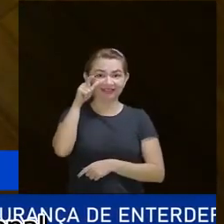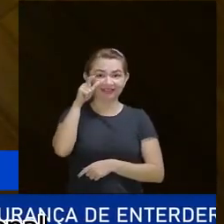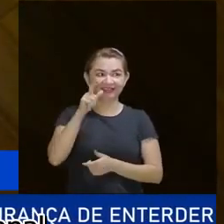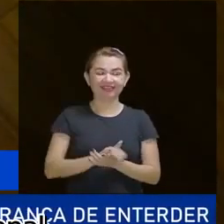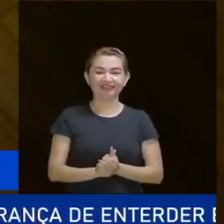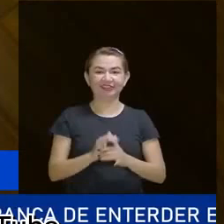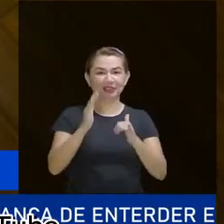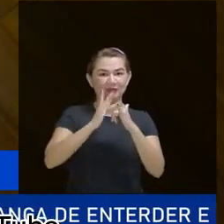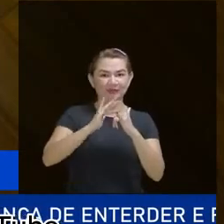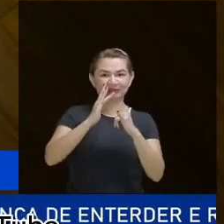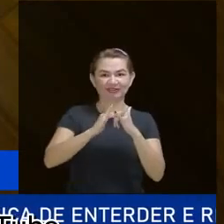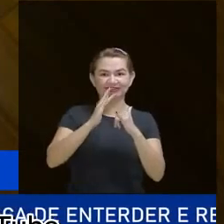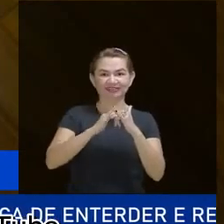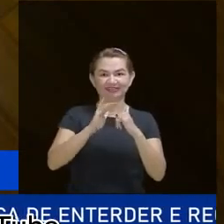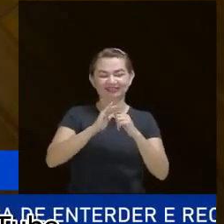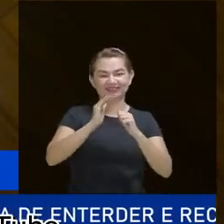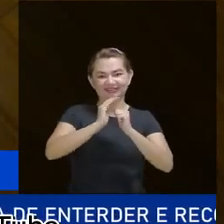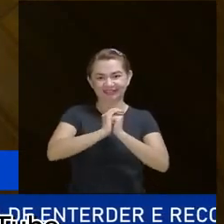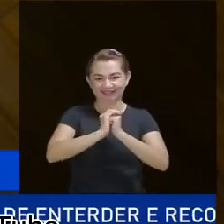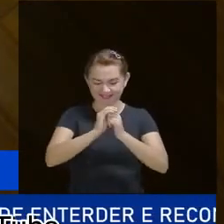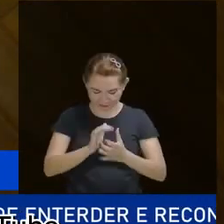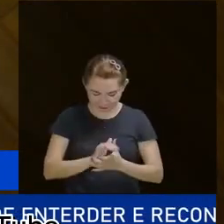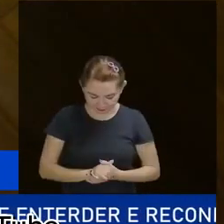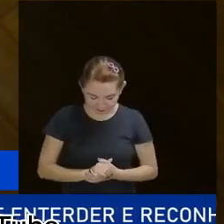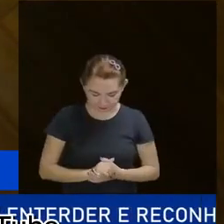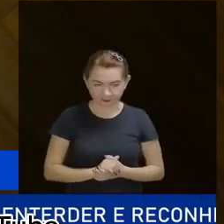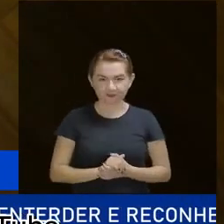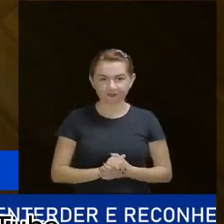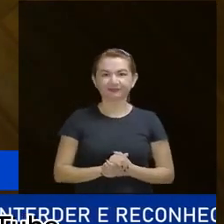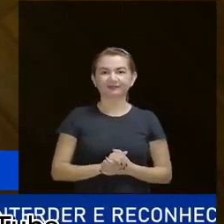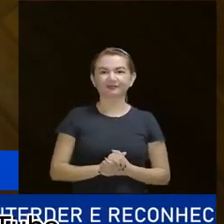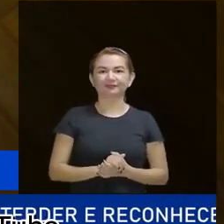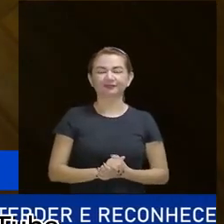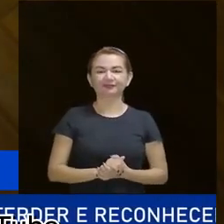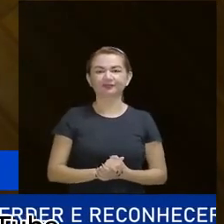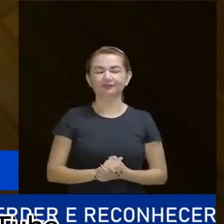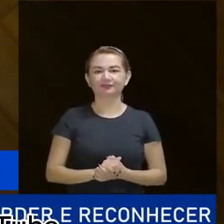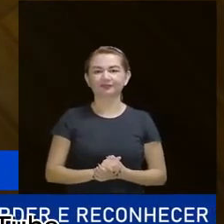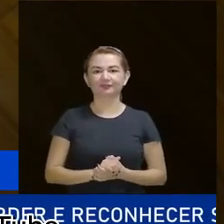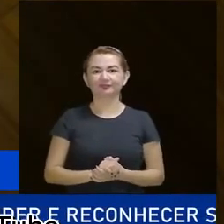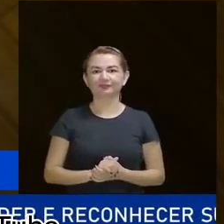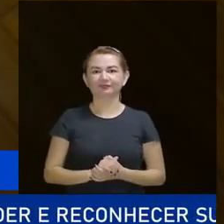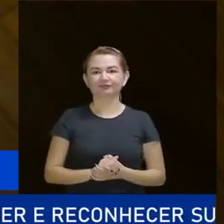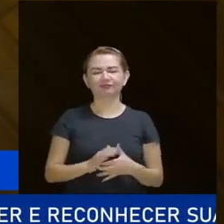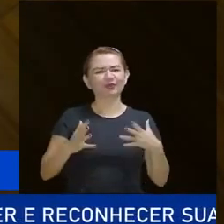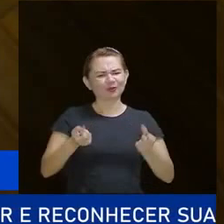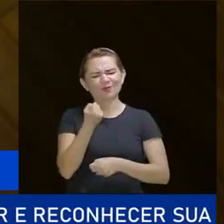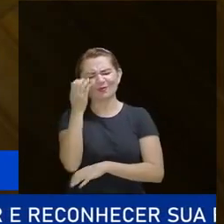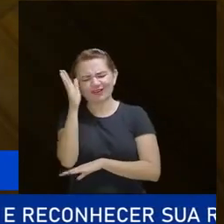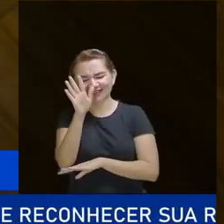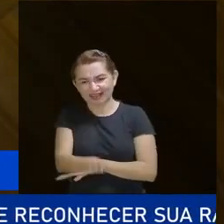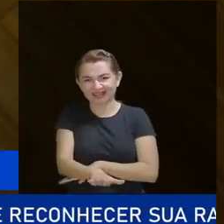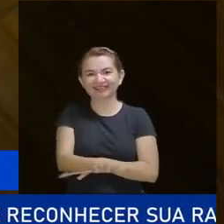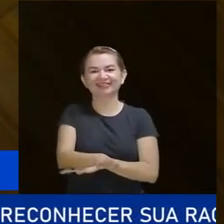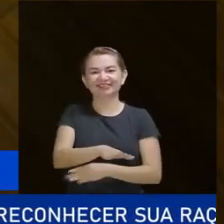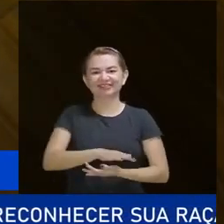escuros, pelo os óculos canal de do armação Tribunal quadrada, Regional terno Eleitoral preto, do Amapá, camisa com tom azul no claro e YouTube. gravata cor de vinho. A todos uma boa